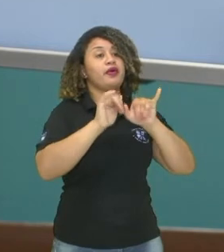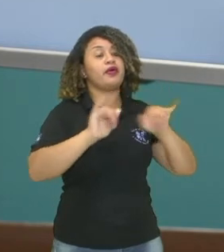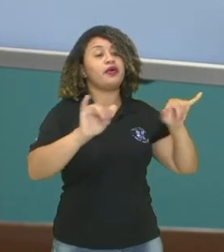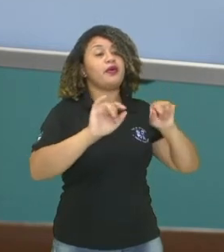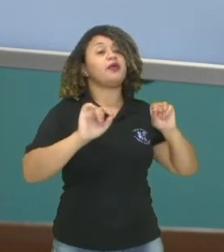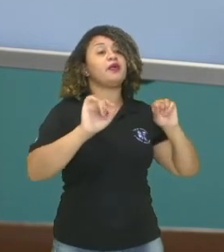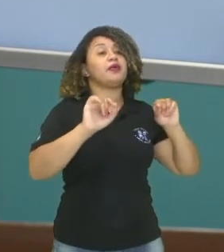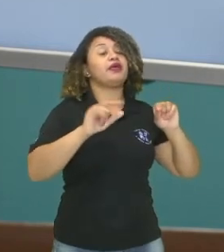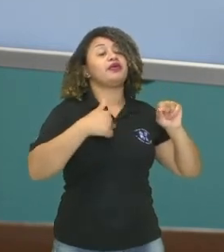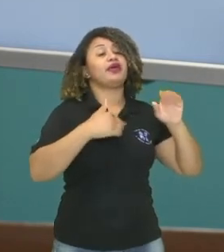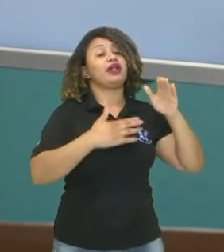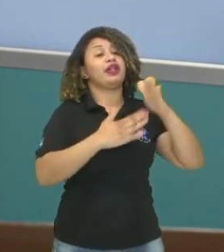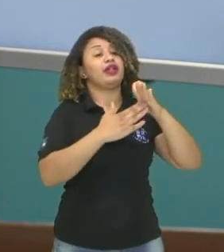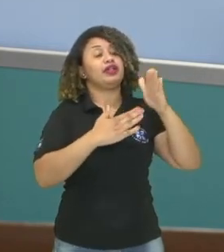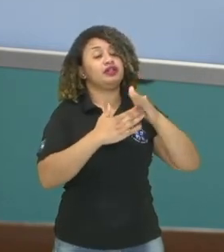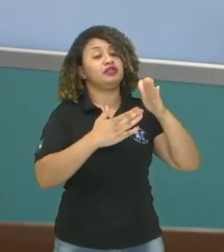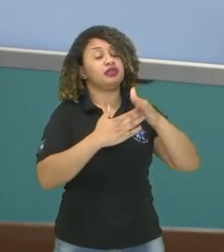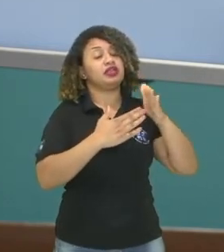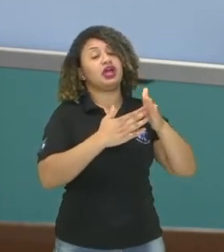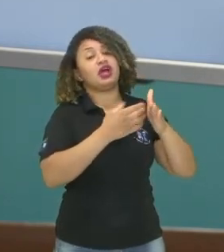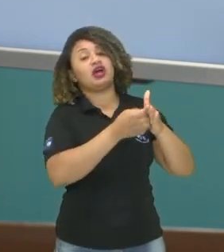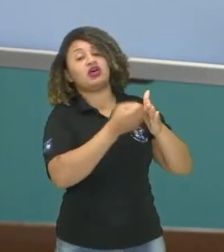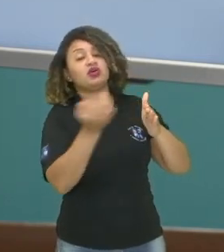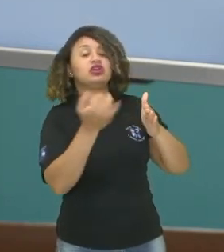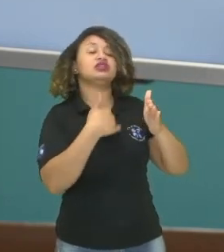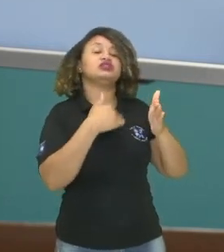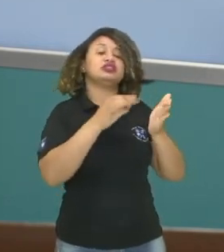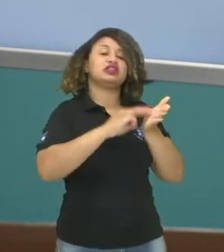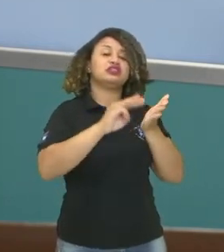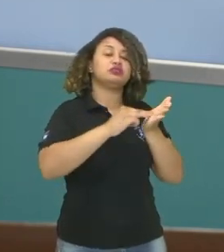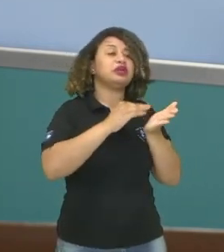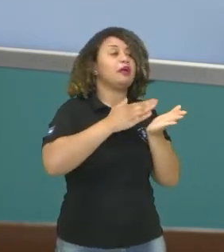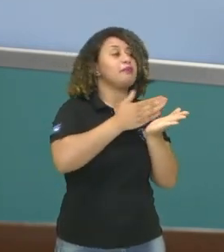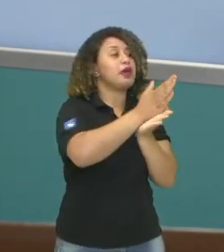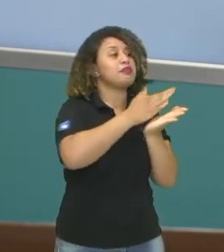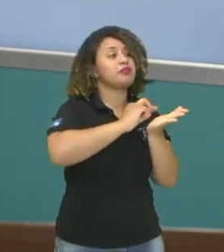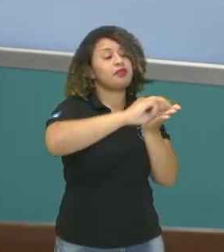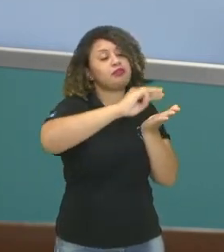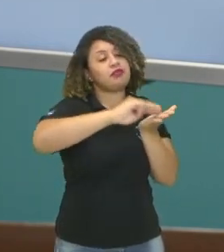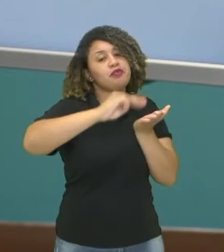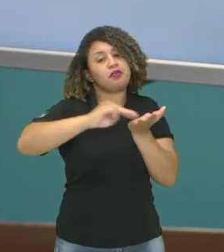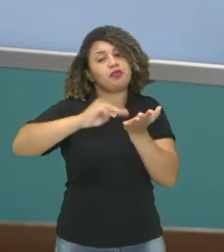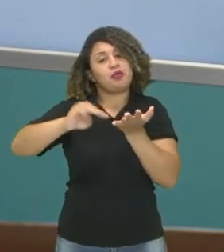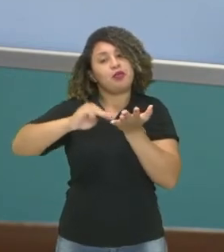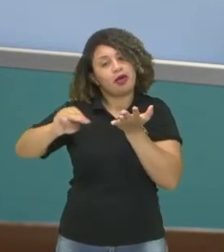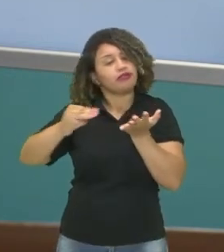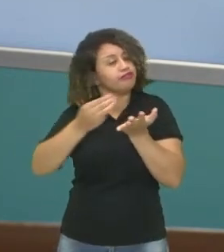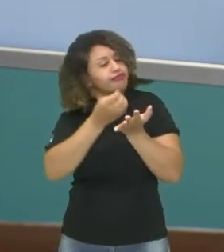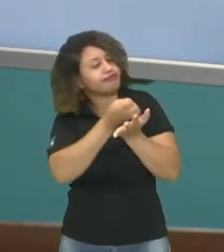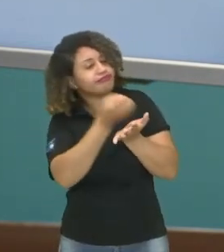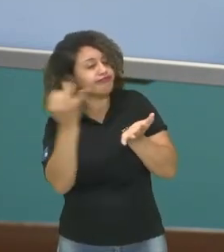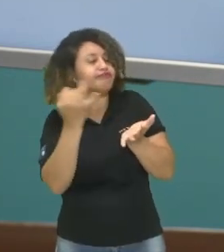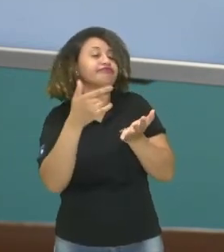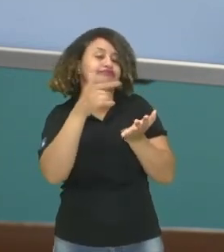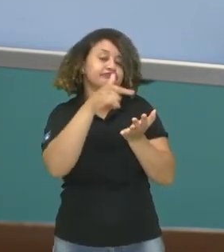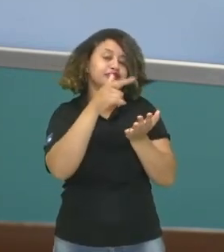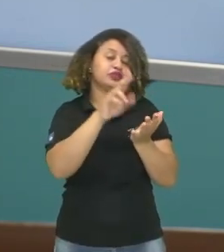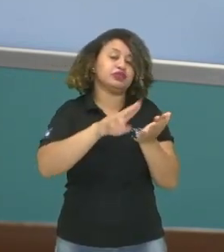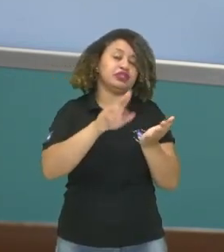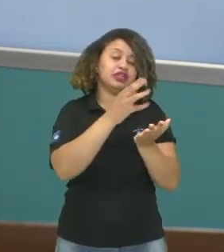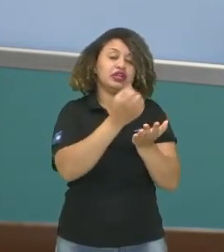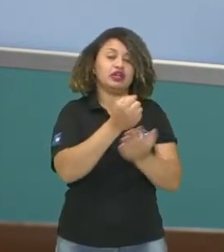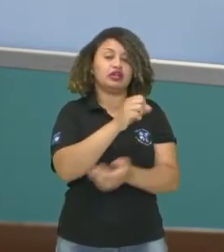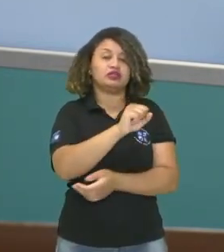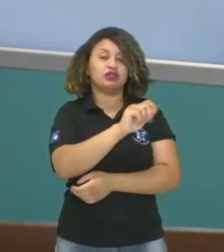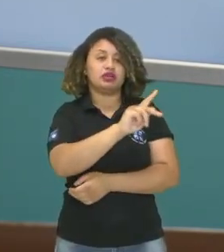irá limitar o compartilhamento de algumas informações, de algumas mensagens do aplicativo. E no